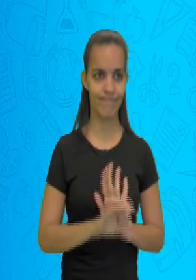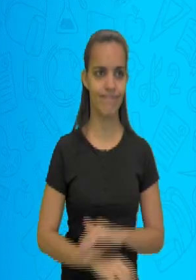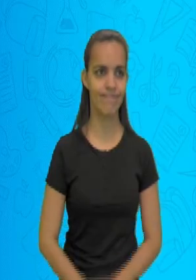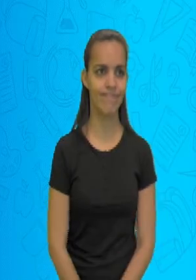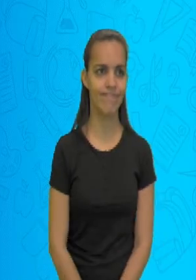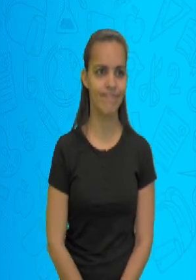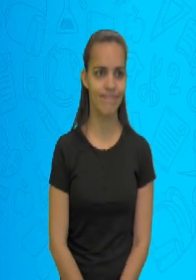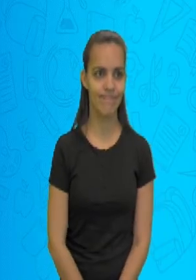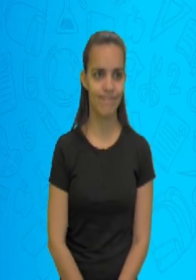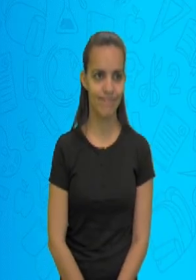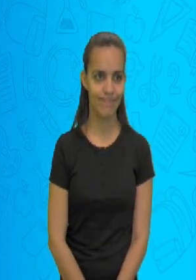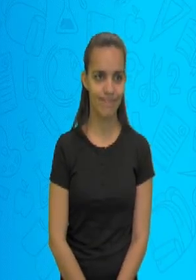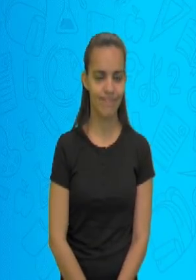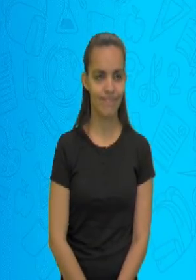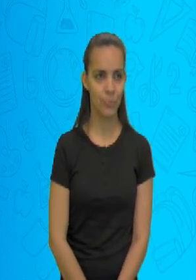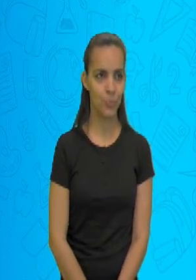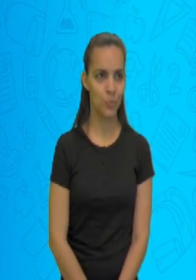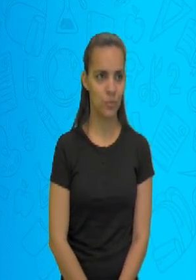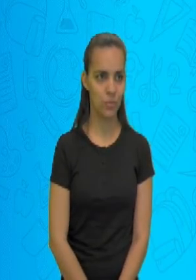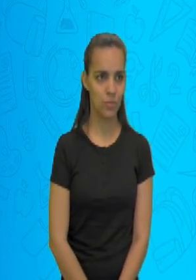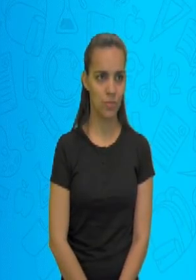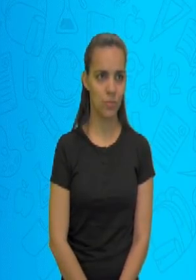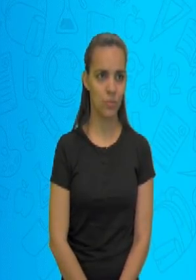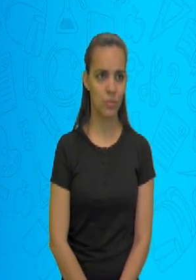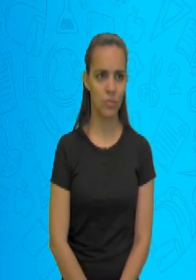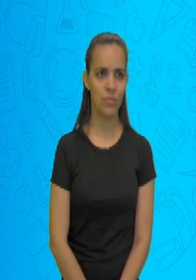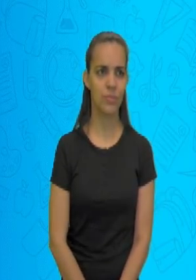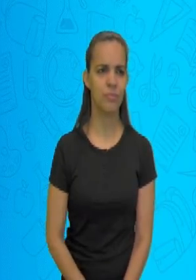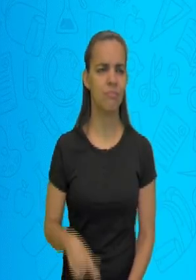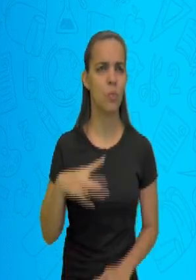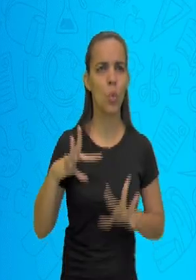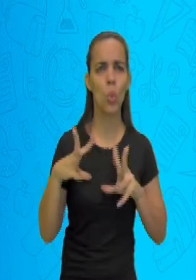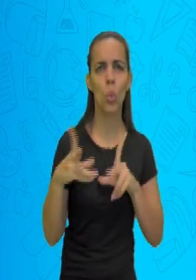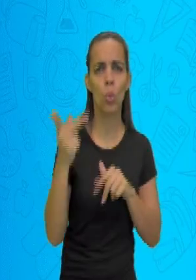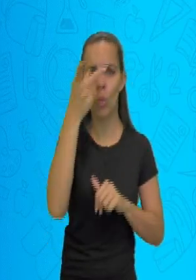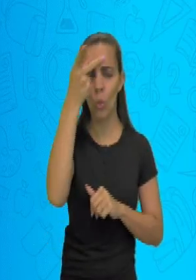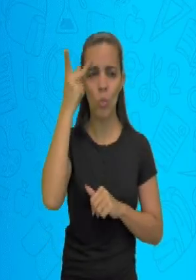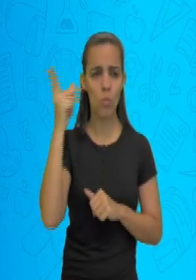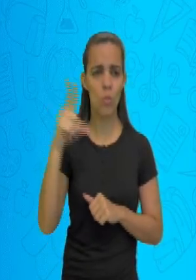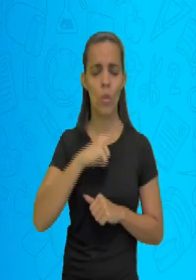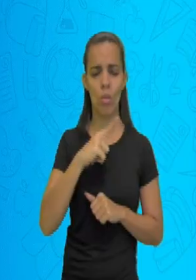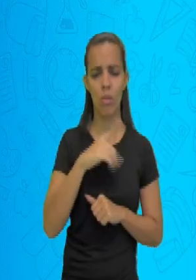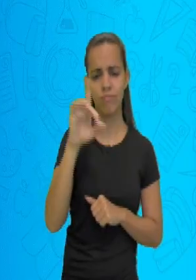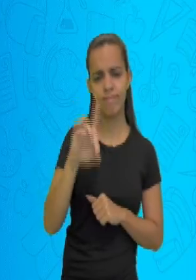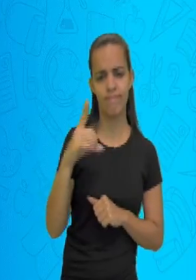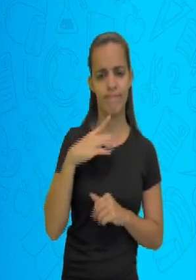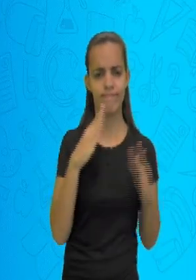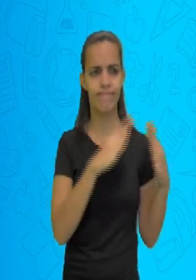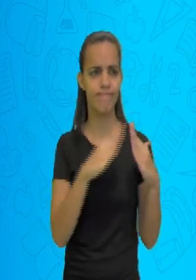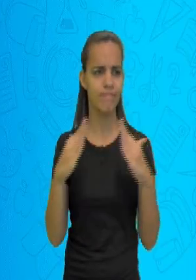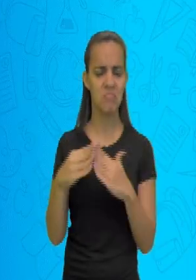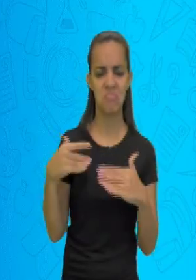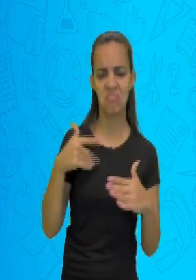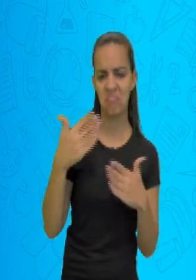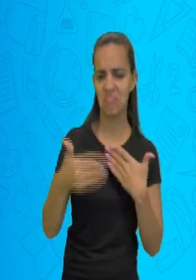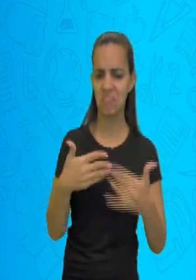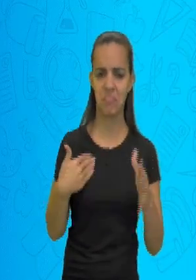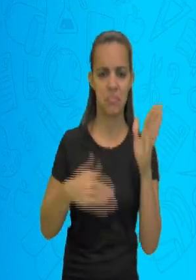constitucionalmente. Então, todas as pessoas têm direito a um lar, seja ele um apartamento, seja uma